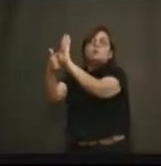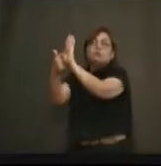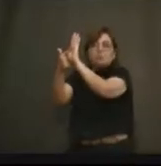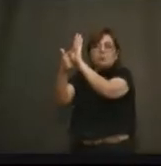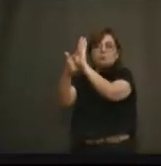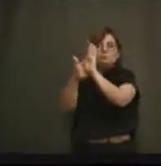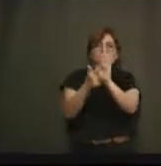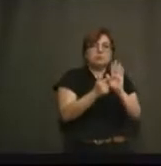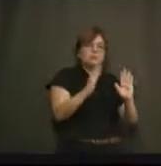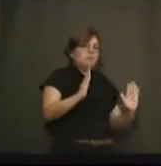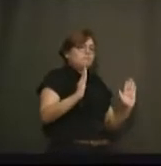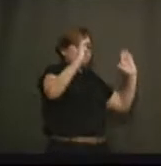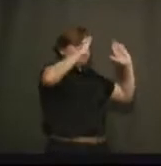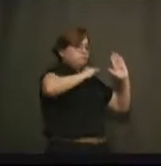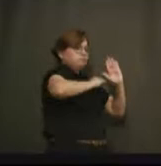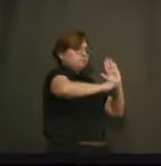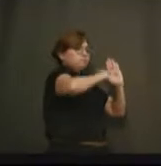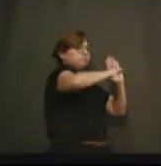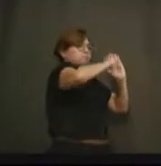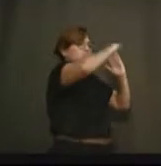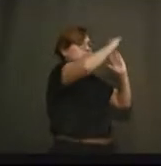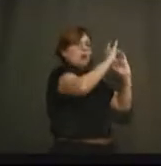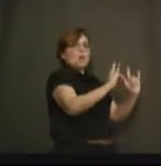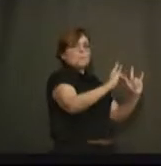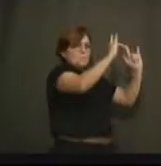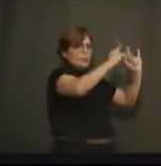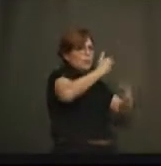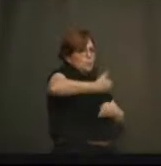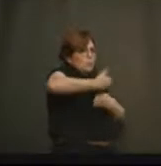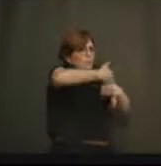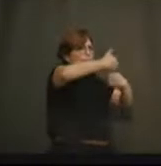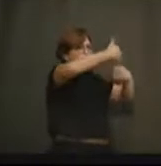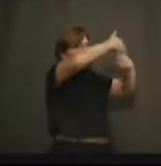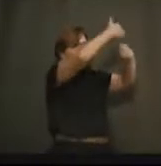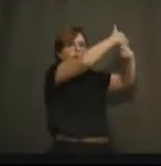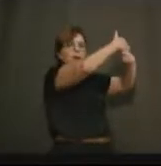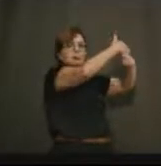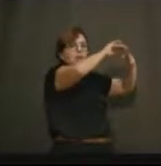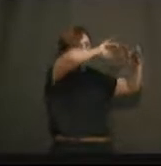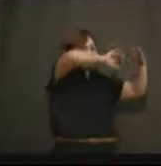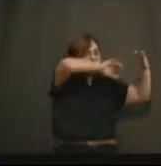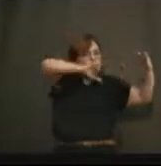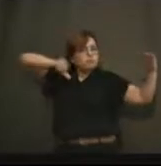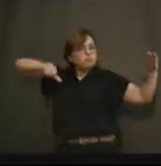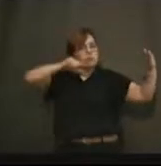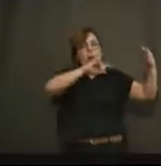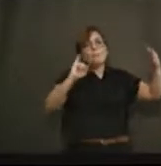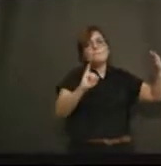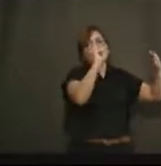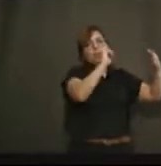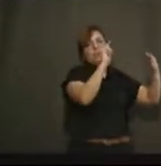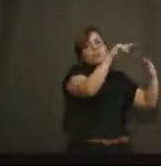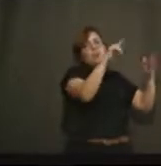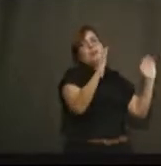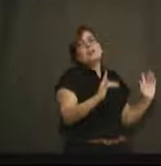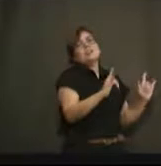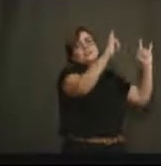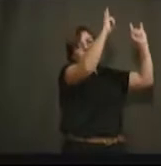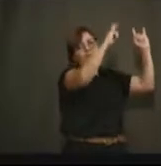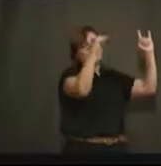os andaimes, faz o prédio, mas depois tira os andaimes e esconde, porque o que importa é o edifício. Isso é um dos maiores disparates que eu já